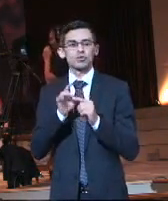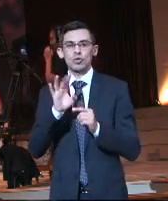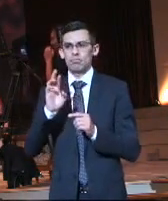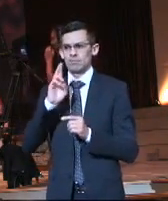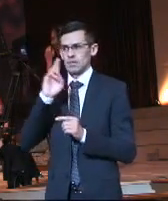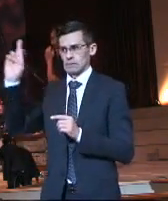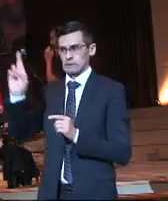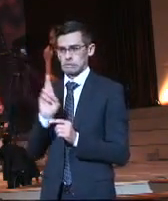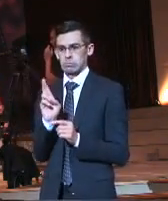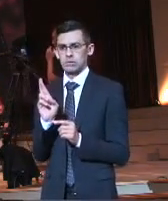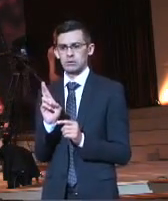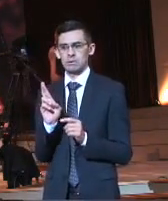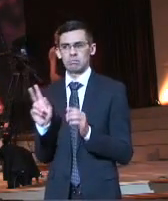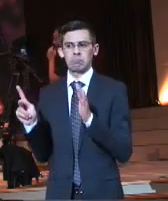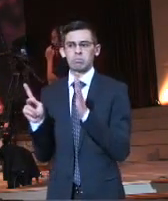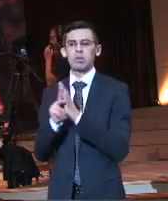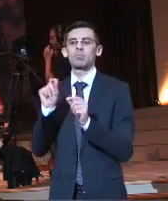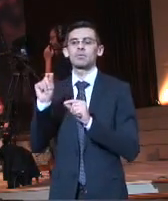resposta.